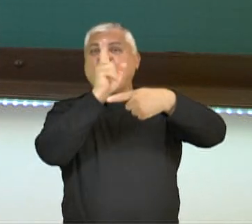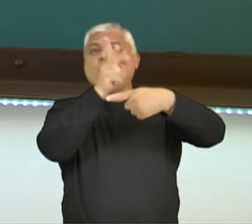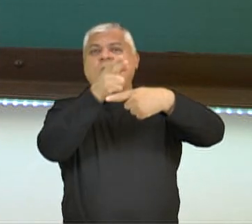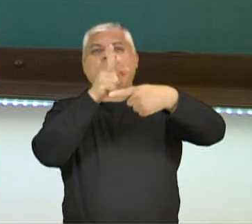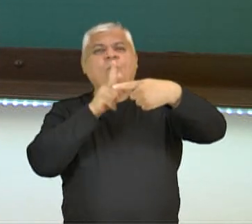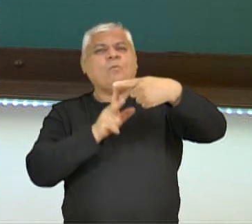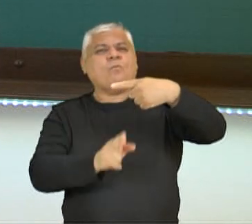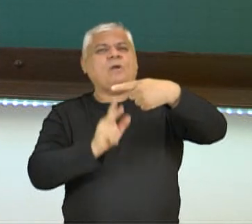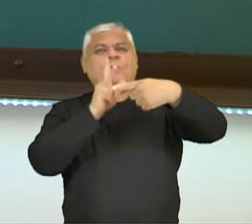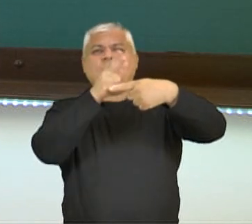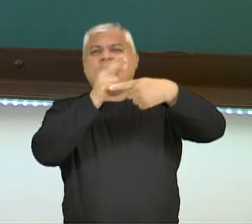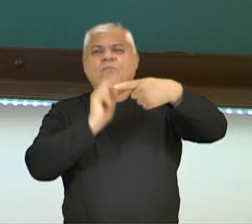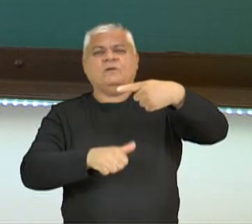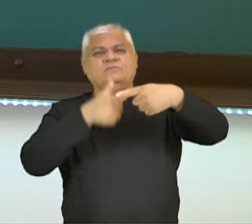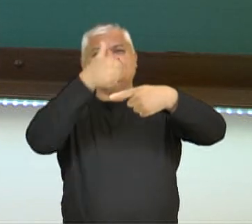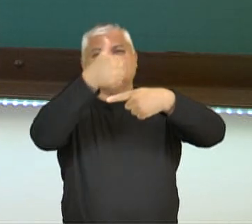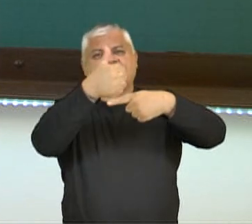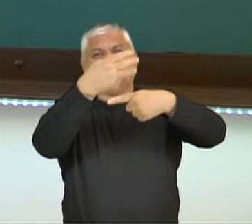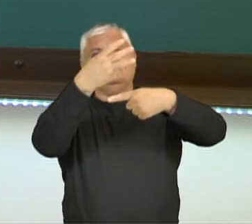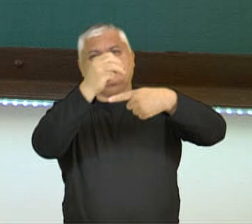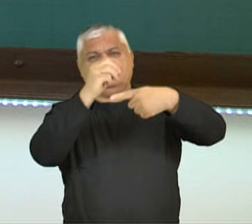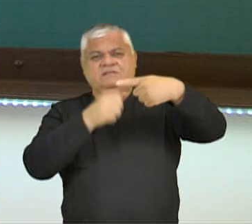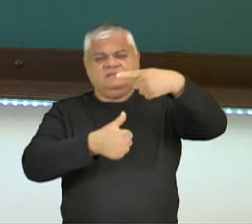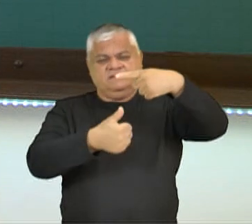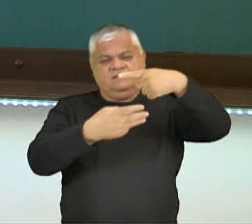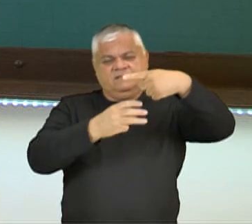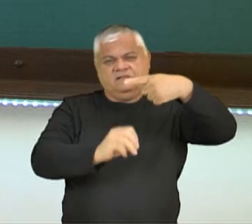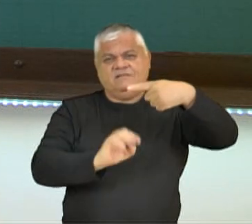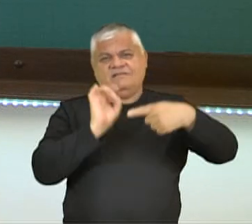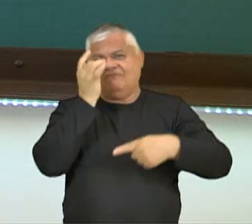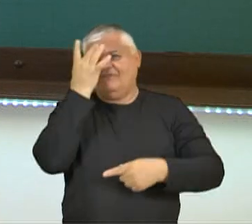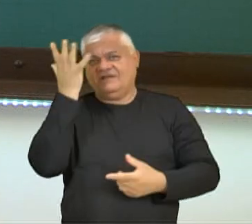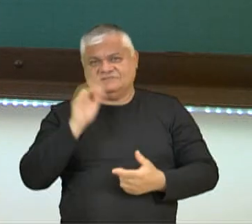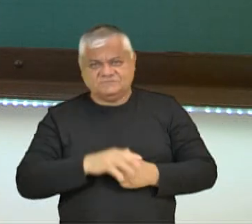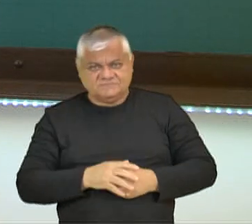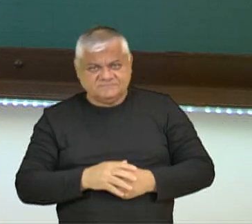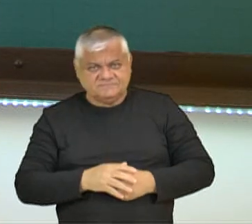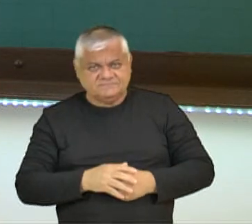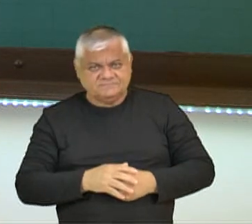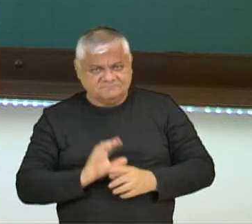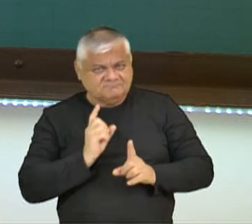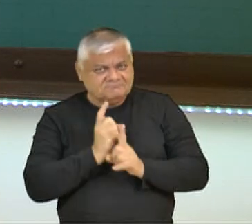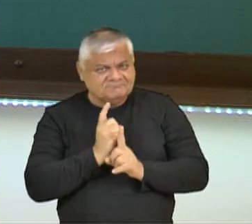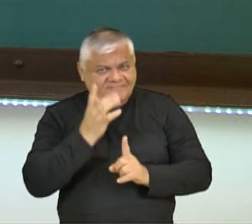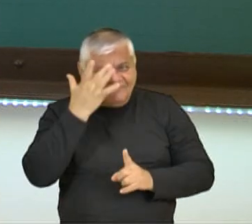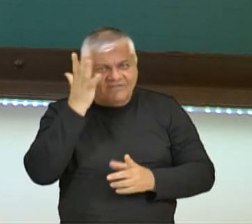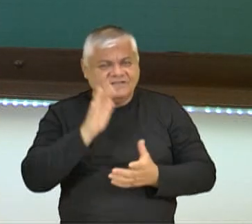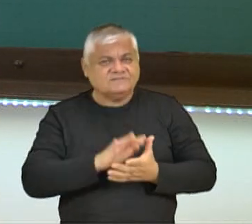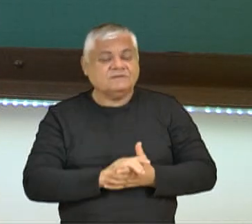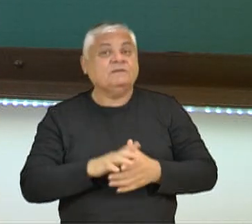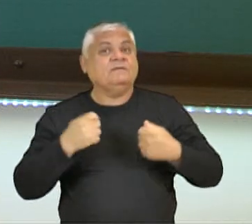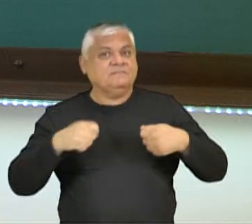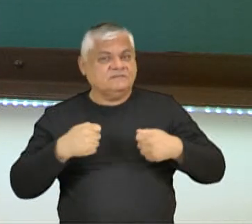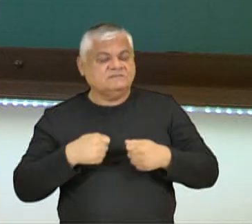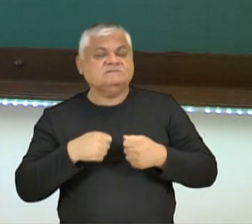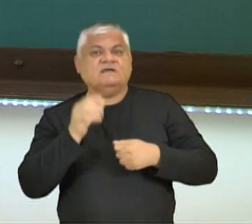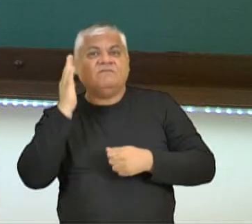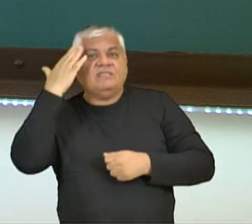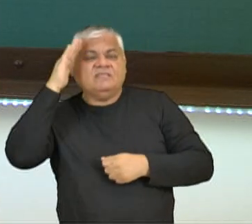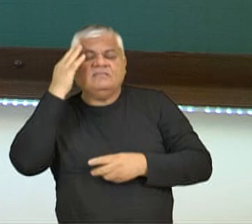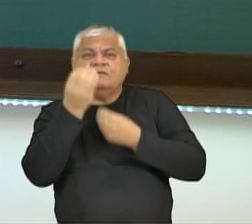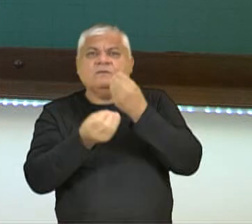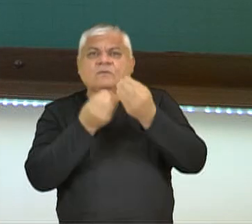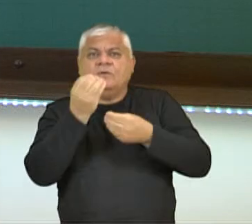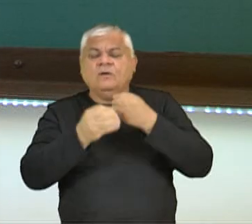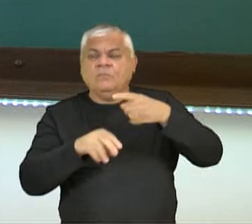mesma medida. Fácil assim. Achou fácil? Tinha que lembrar desse detalhe dos